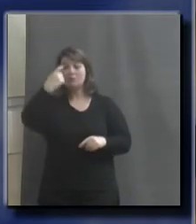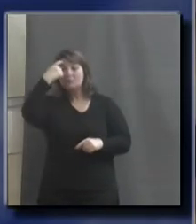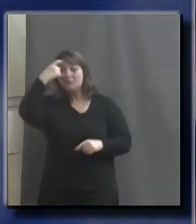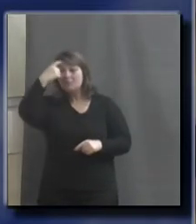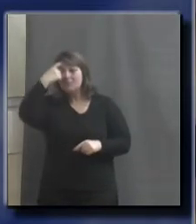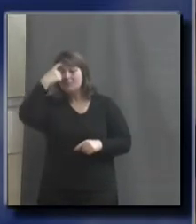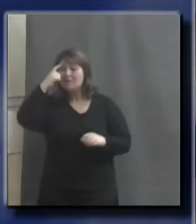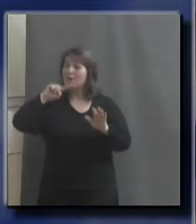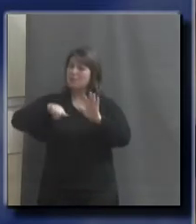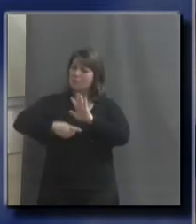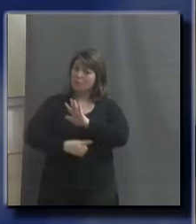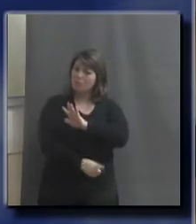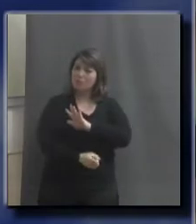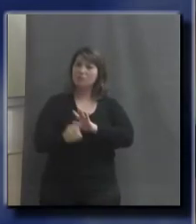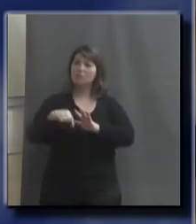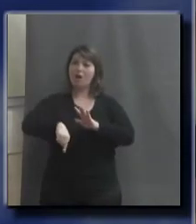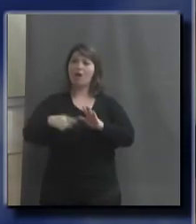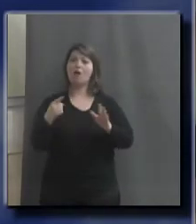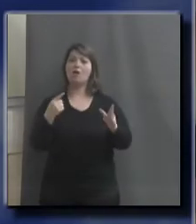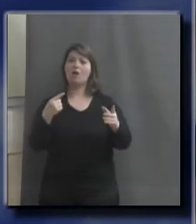profundas questões que estão colocadas.